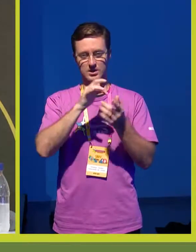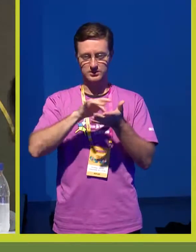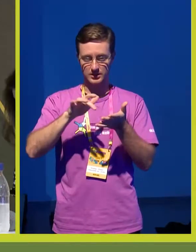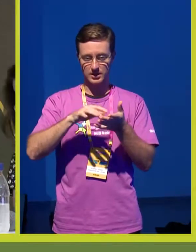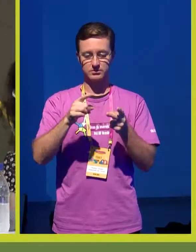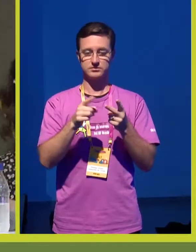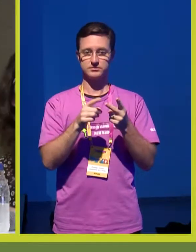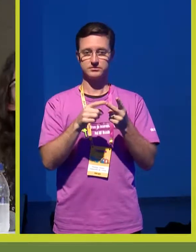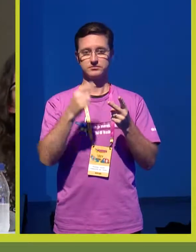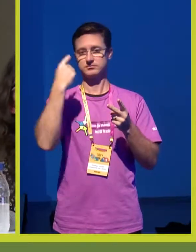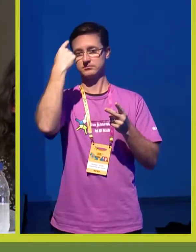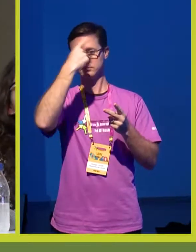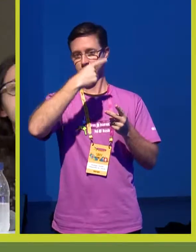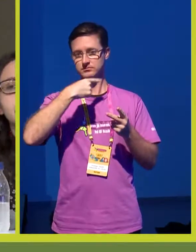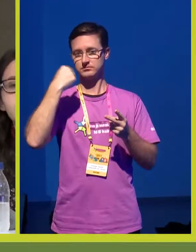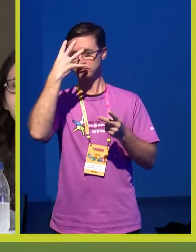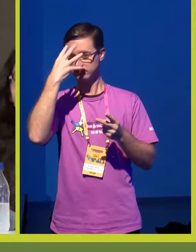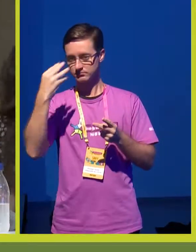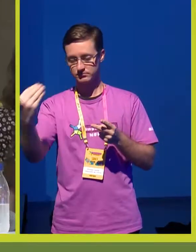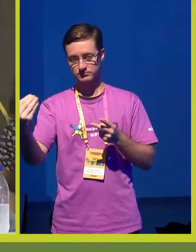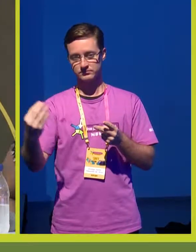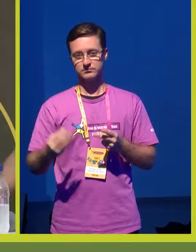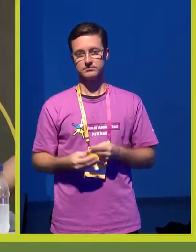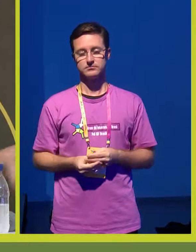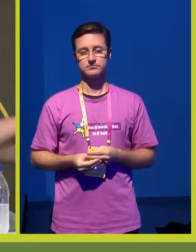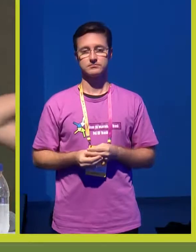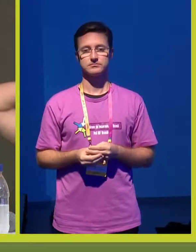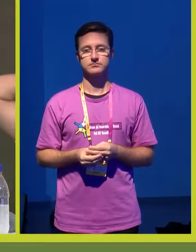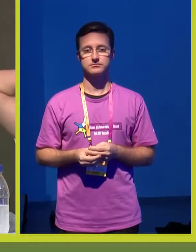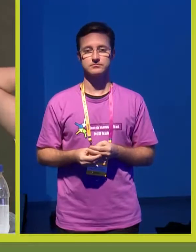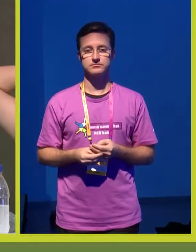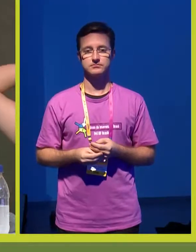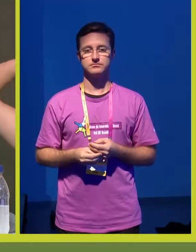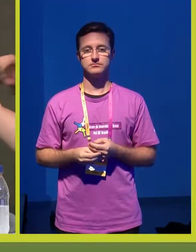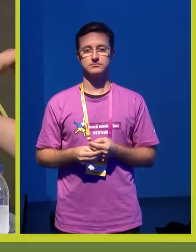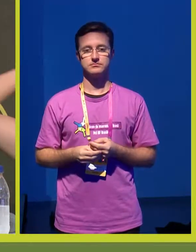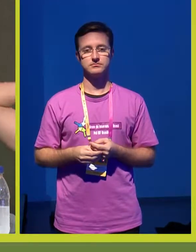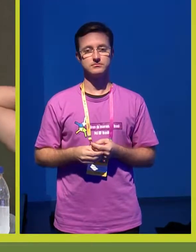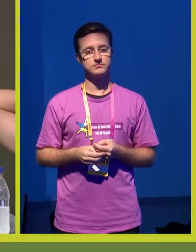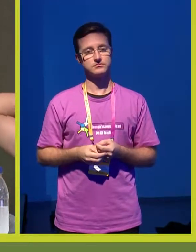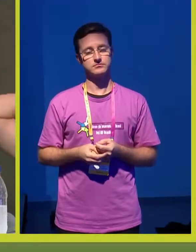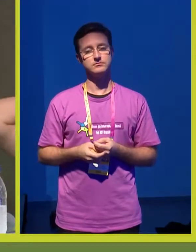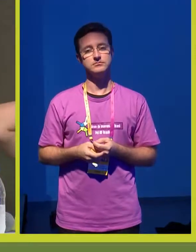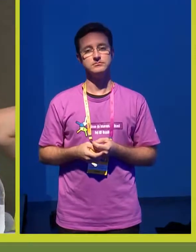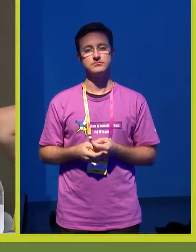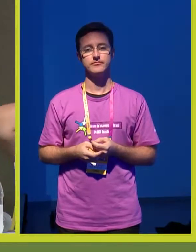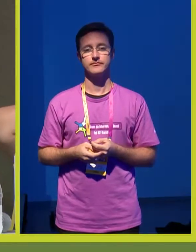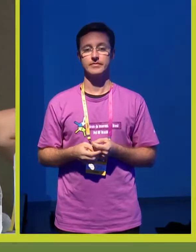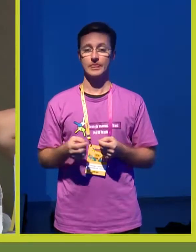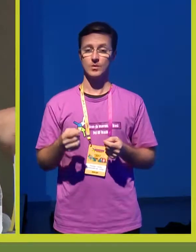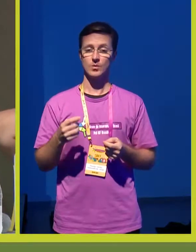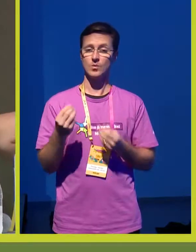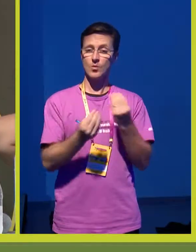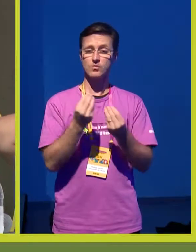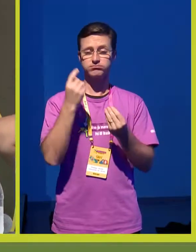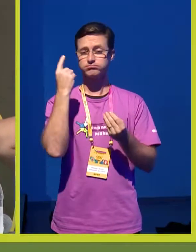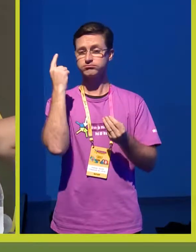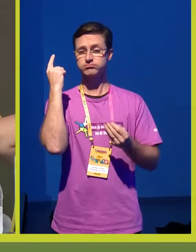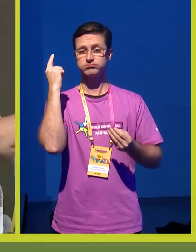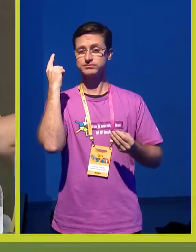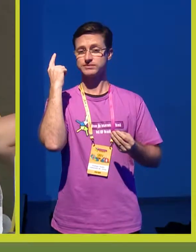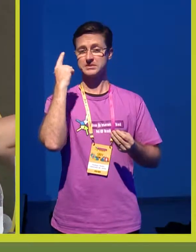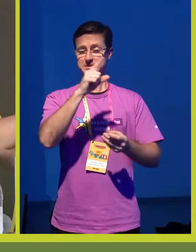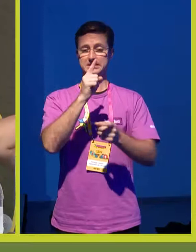e pensar um pouco também, isso é uma sugestão minha, se há, como é que a gente consegue desvendar os mecanismos